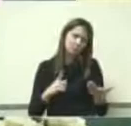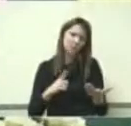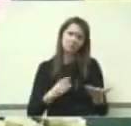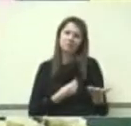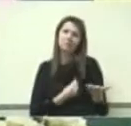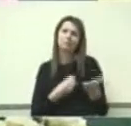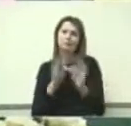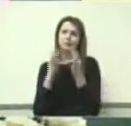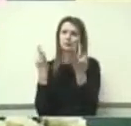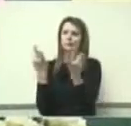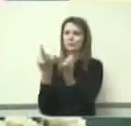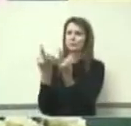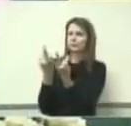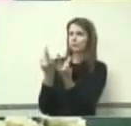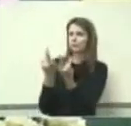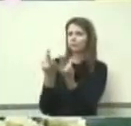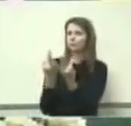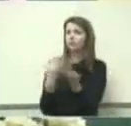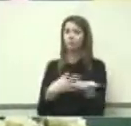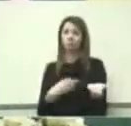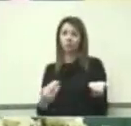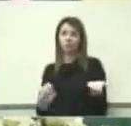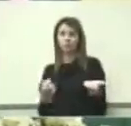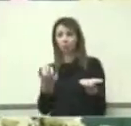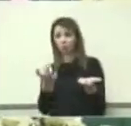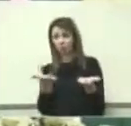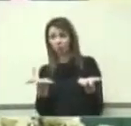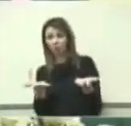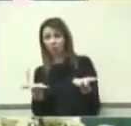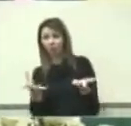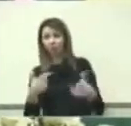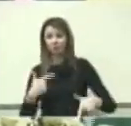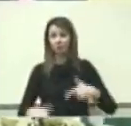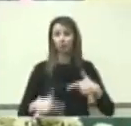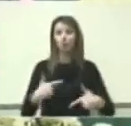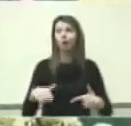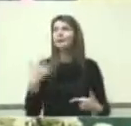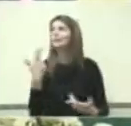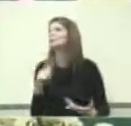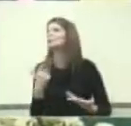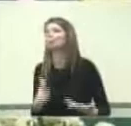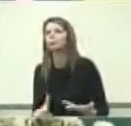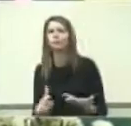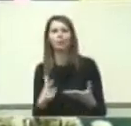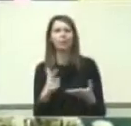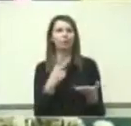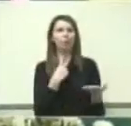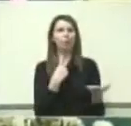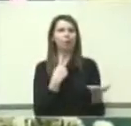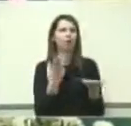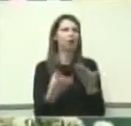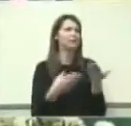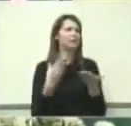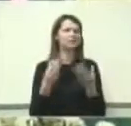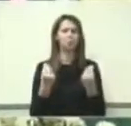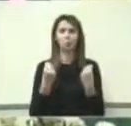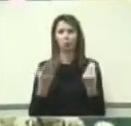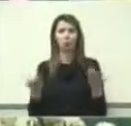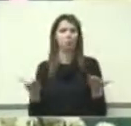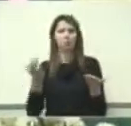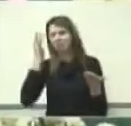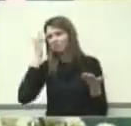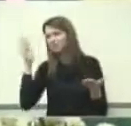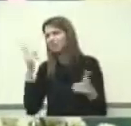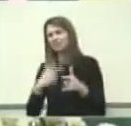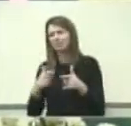desajustada com problema de droga o problema do desemprego fantasma do desemprego fantasma da crise seja qual